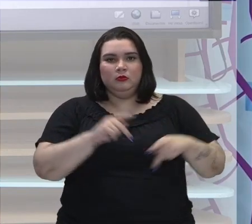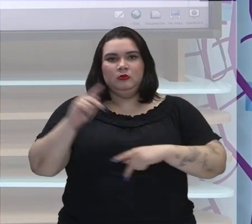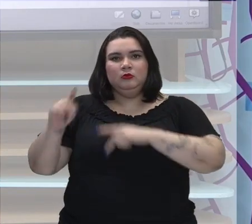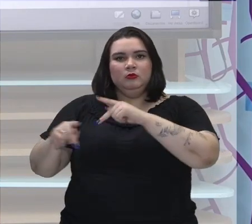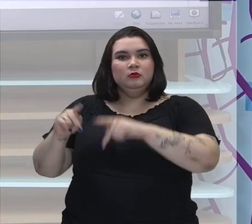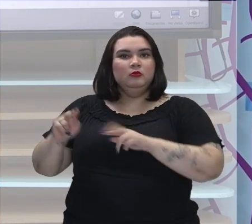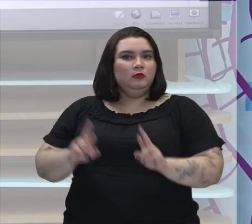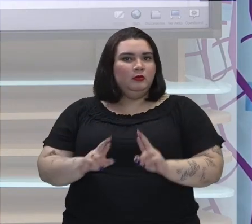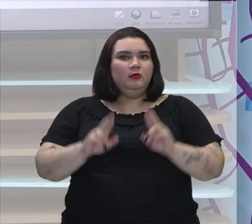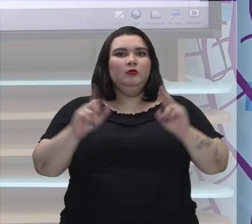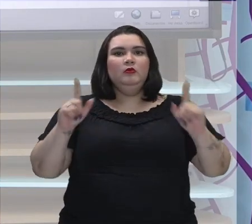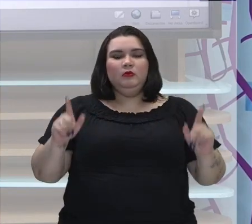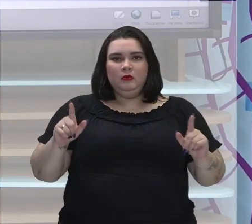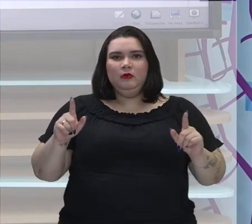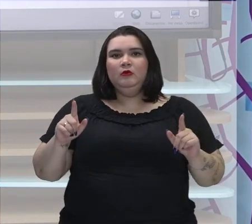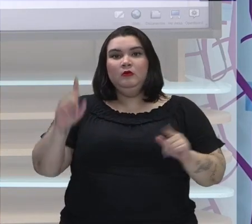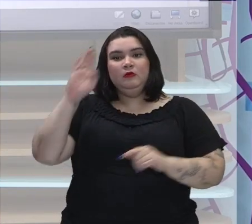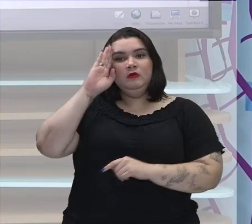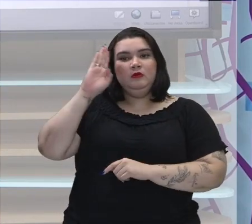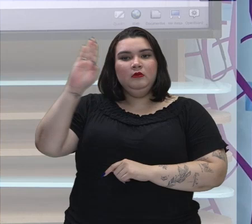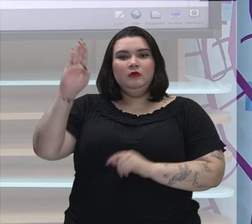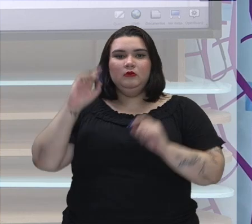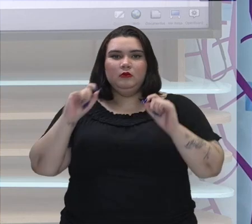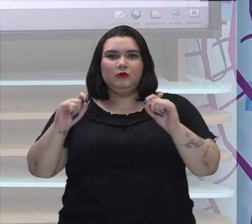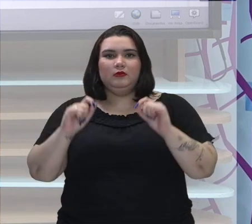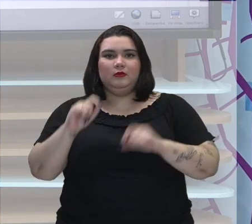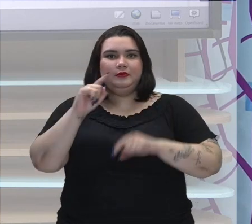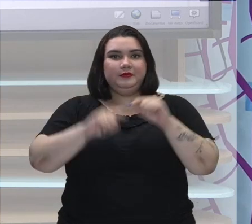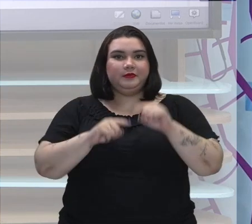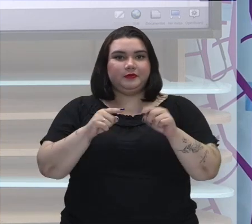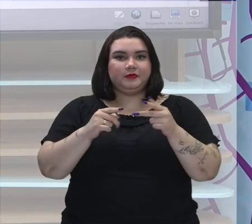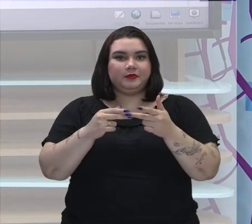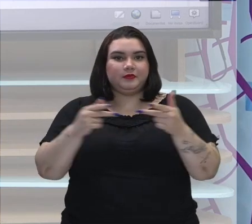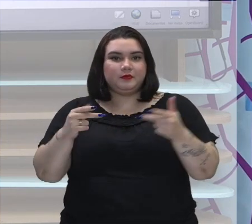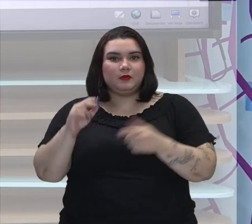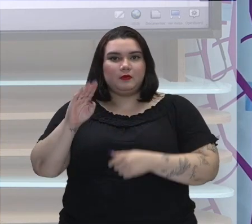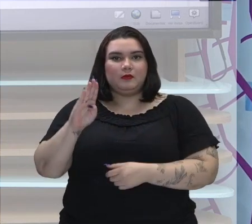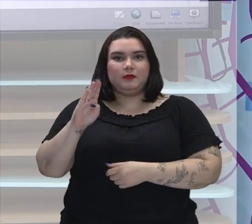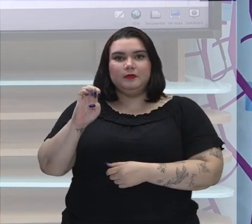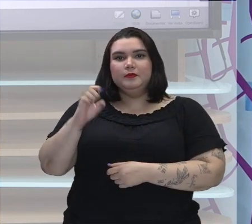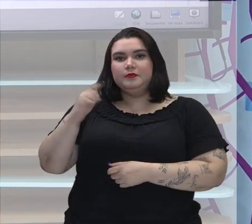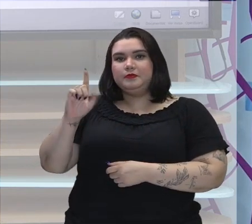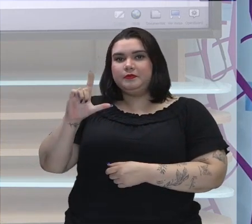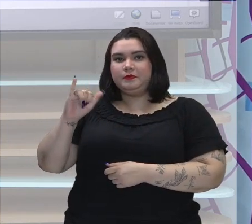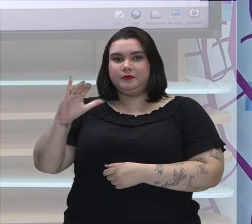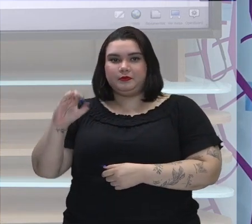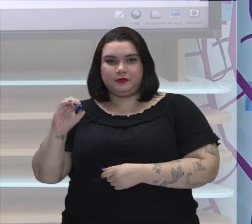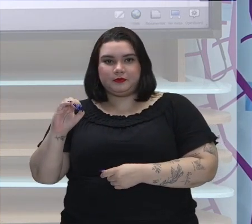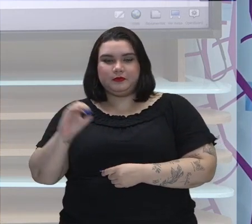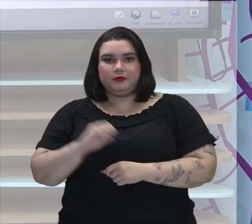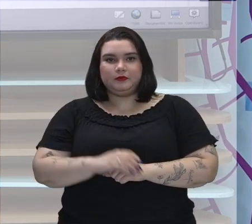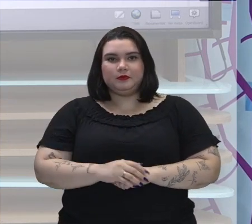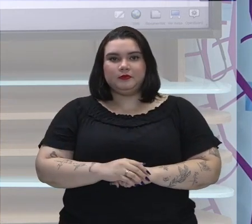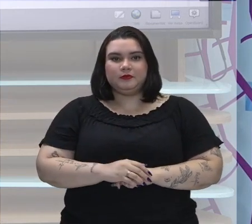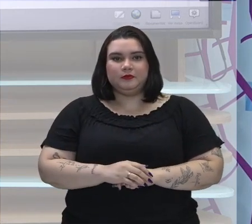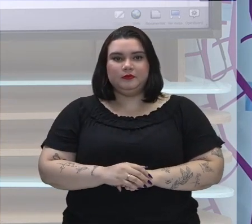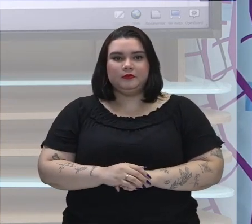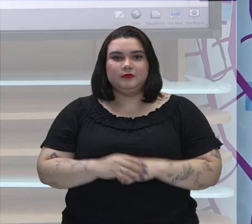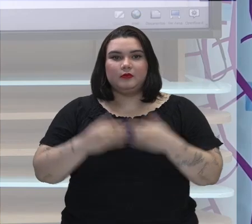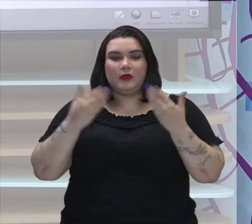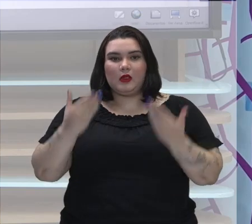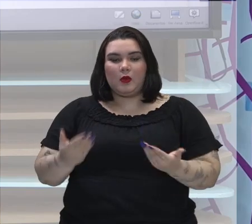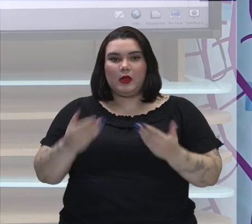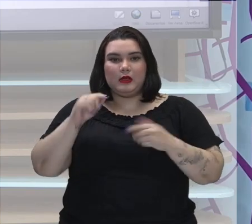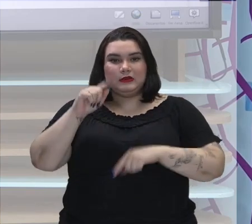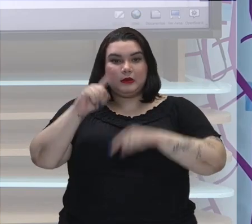estritamente diferentes, principalmente em material bélico. Então, de um modo geral, o